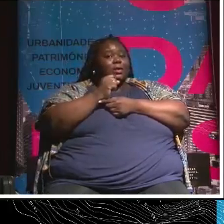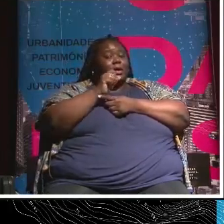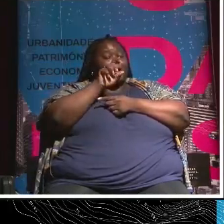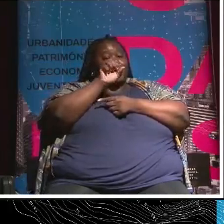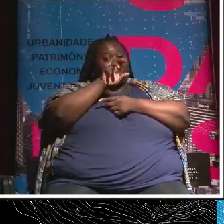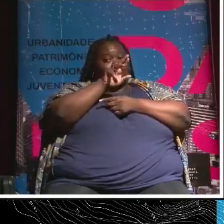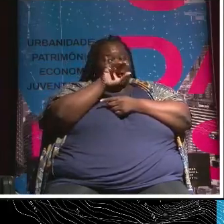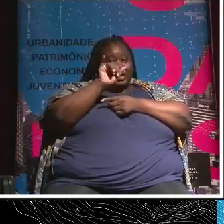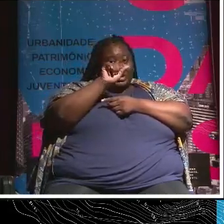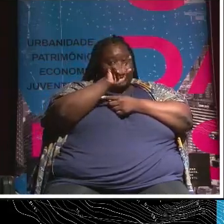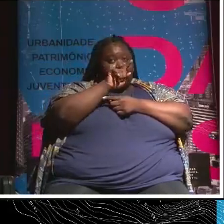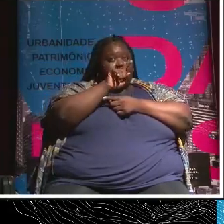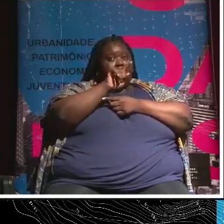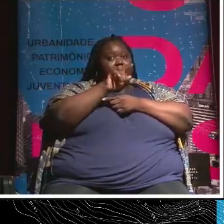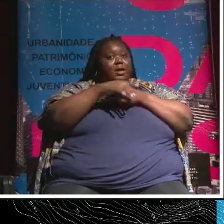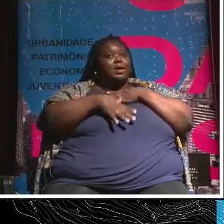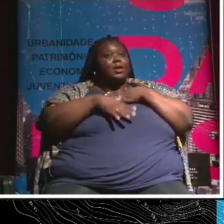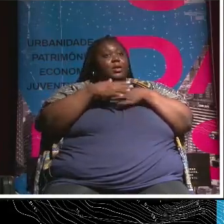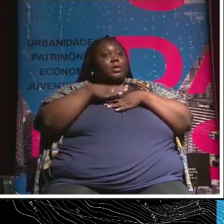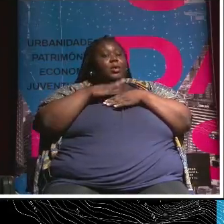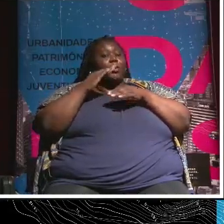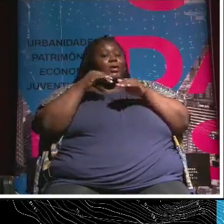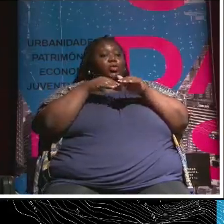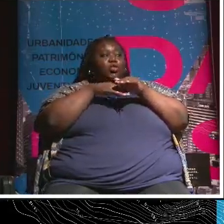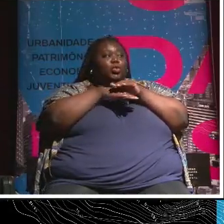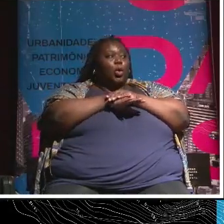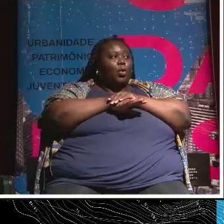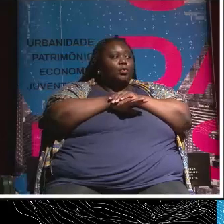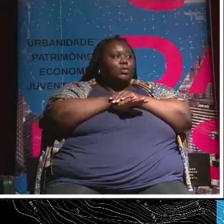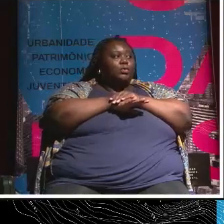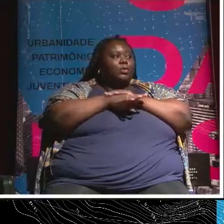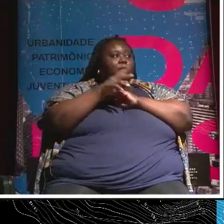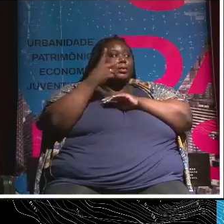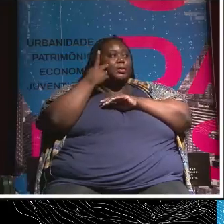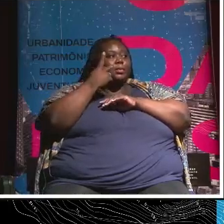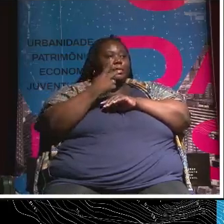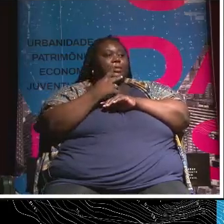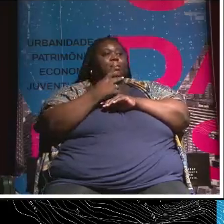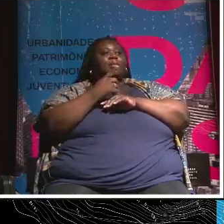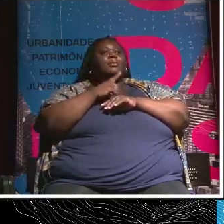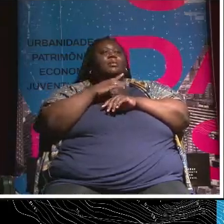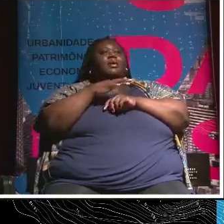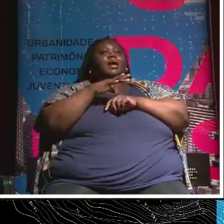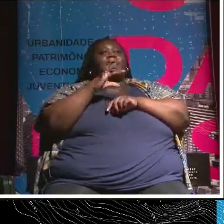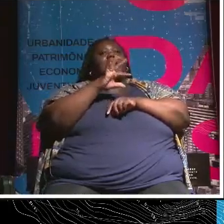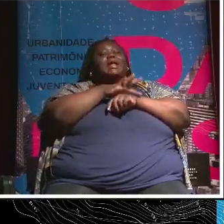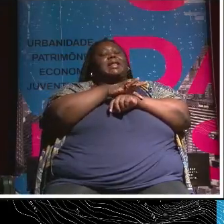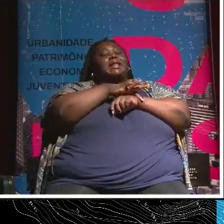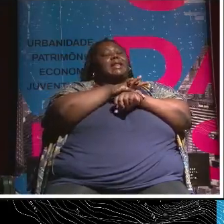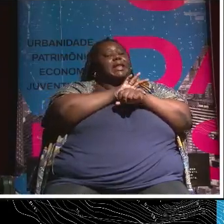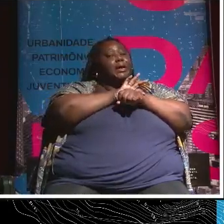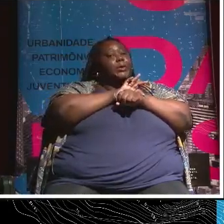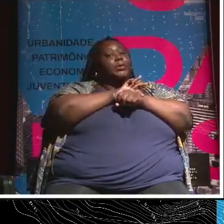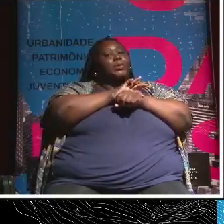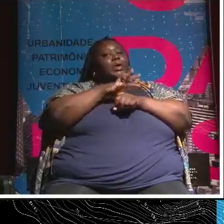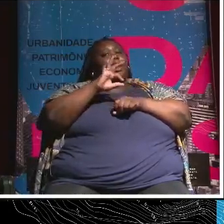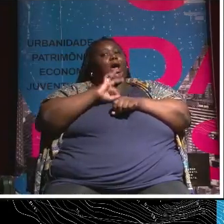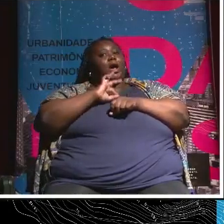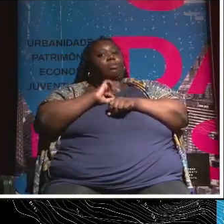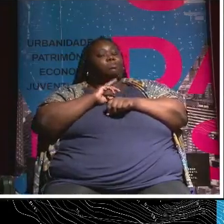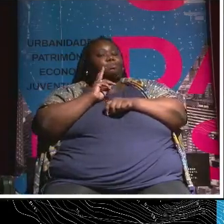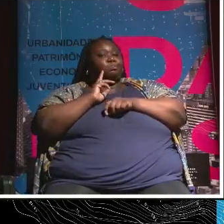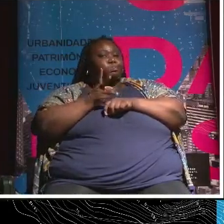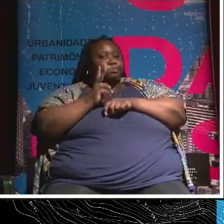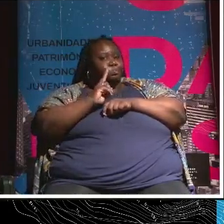da Serra, o corpo é oculto para que a segurança pública se